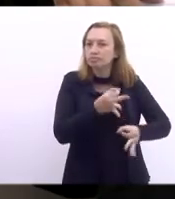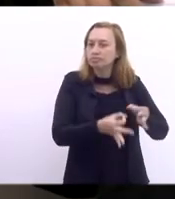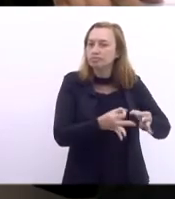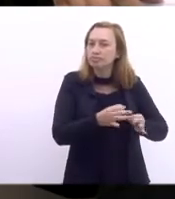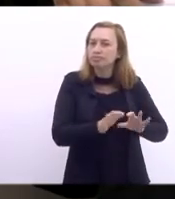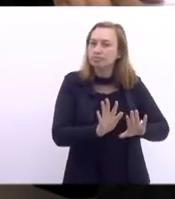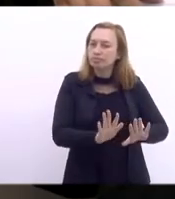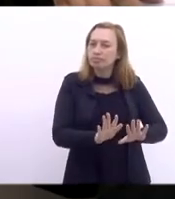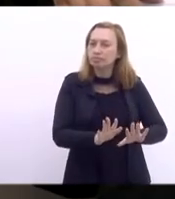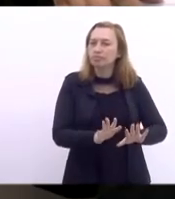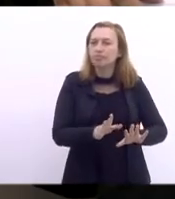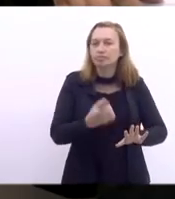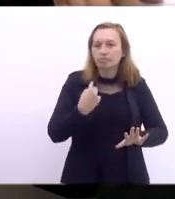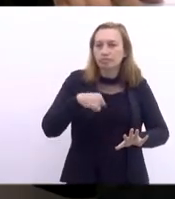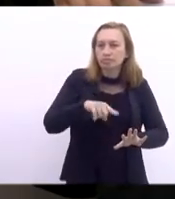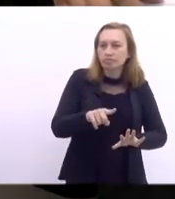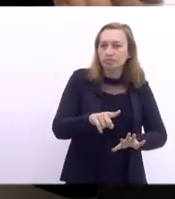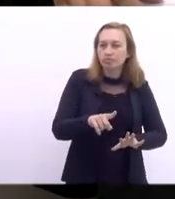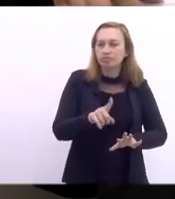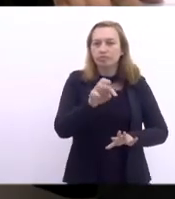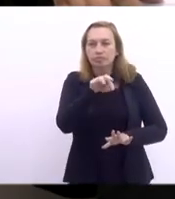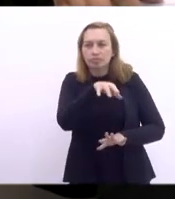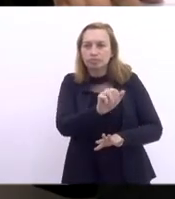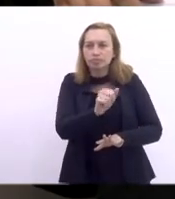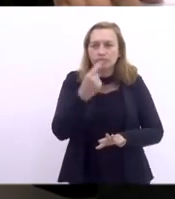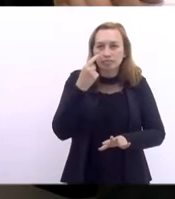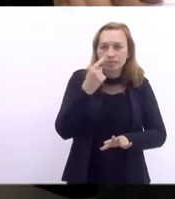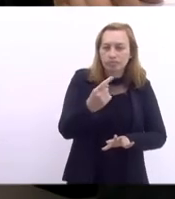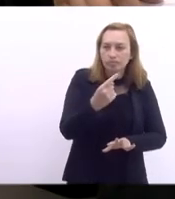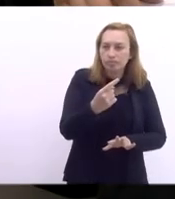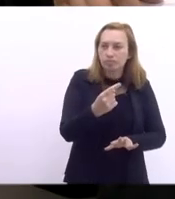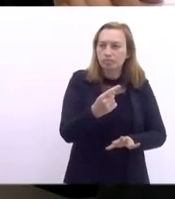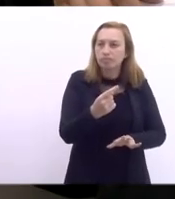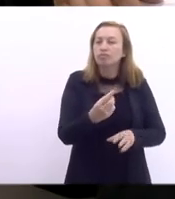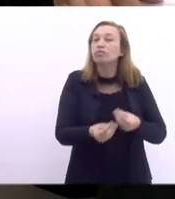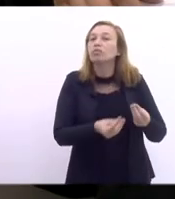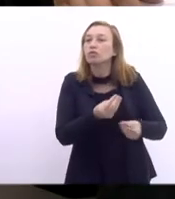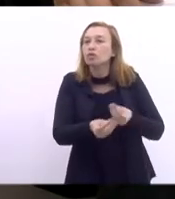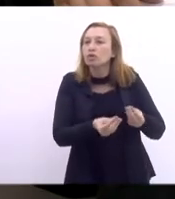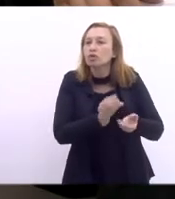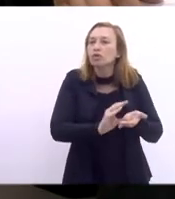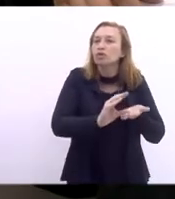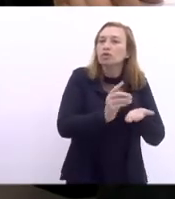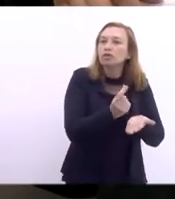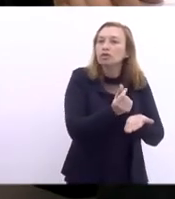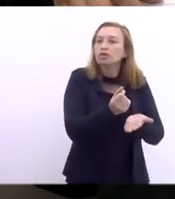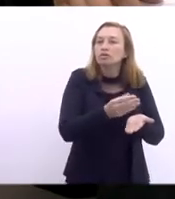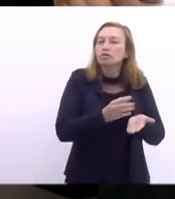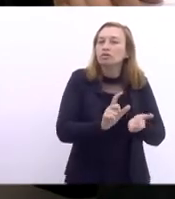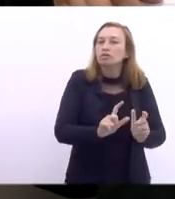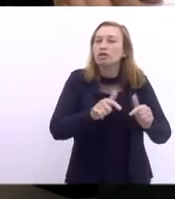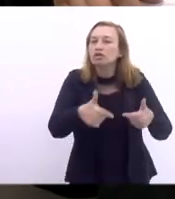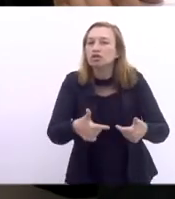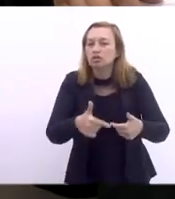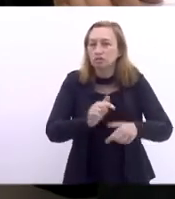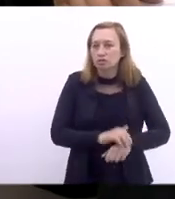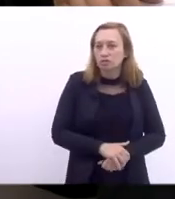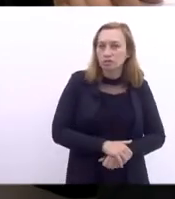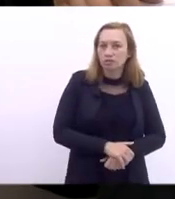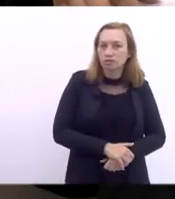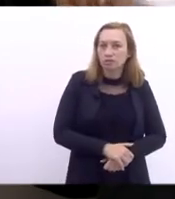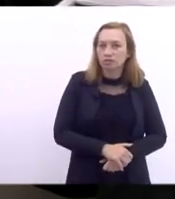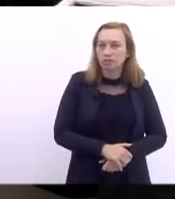uma a gente foi lá na próxima auditoria foi ver a questão da finalidade como é que esses recursos são aplicados E aí gente acabou